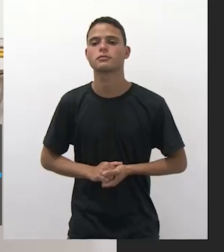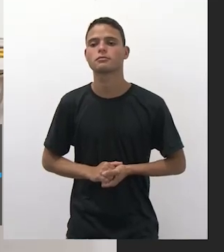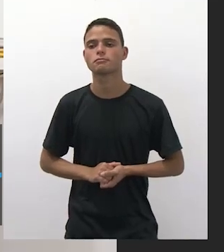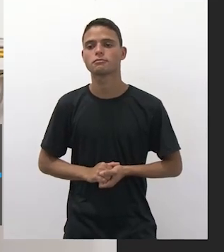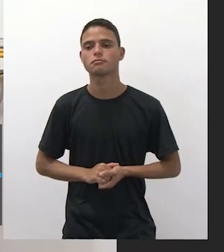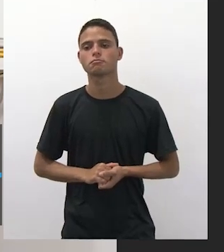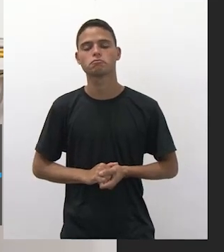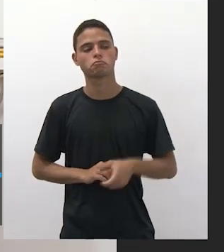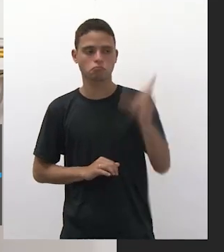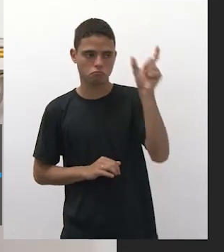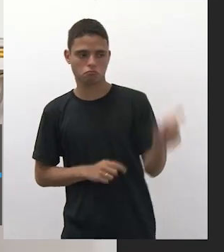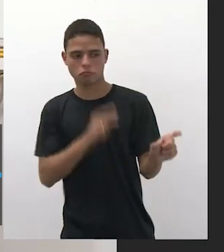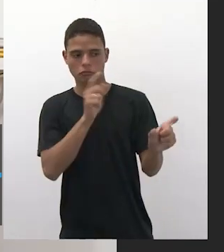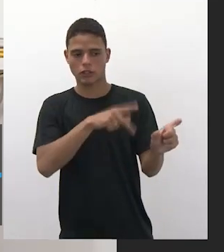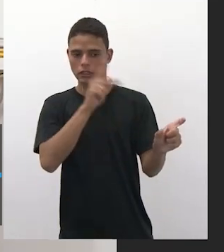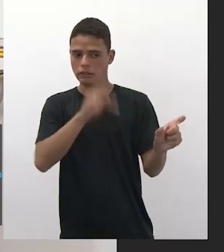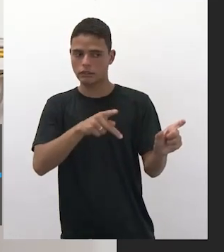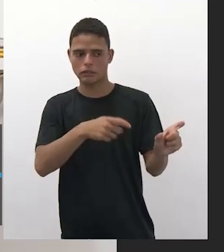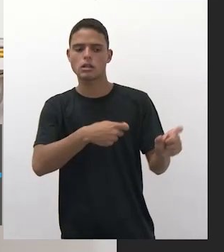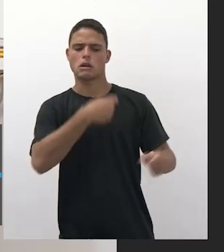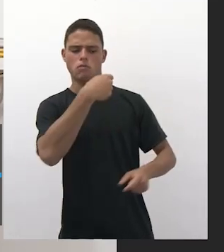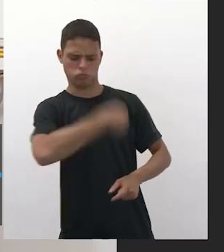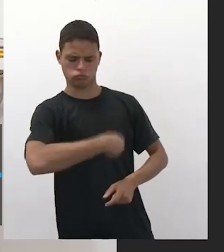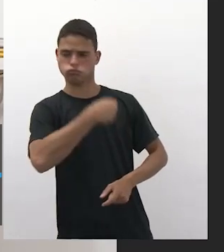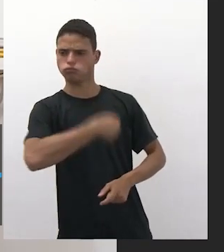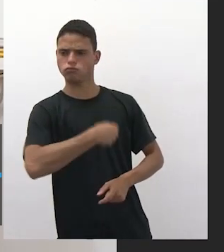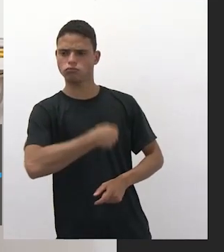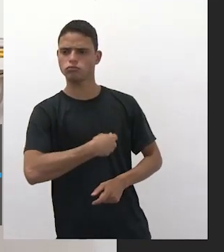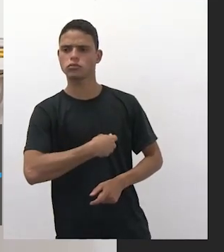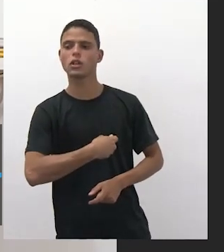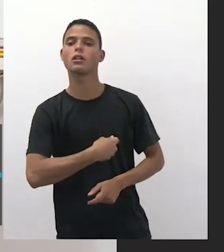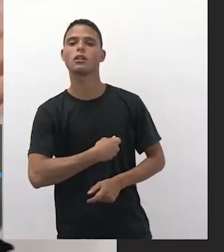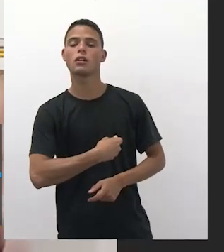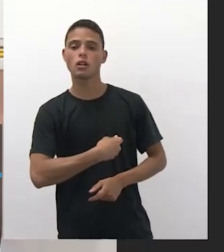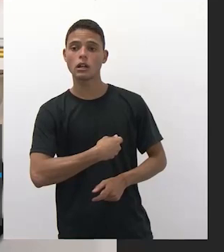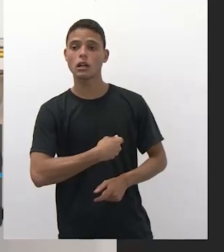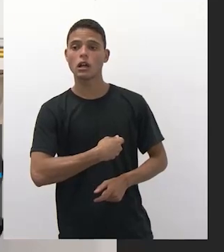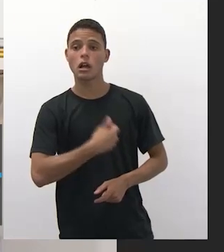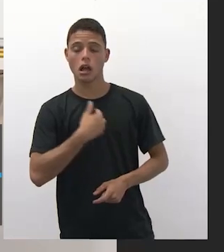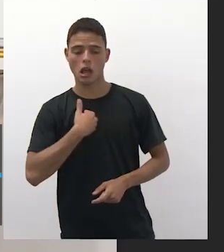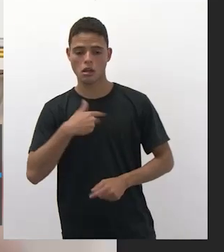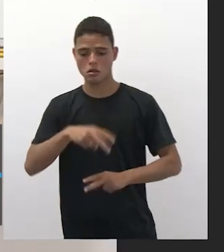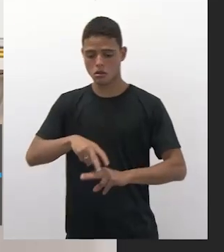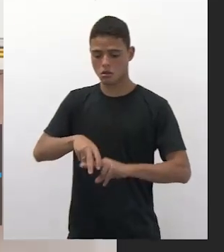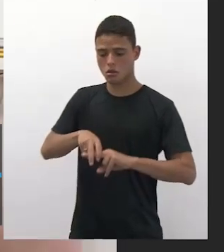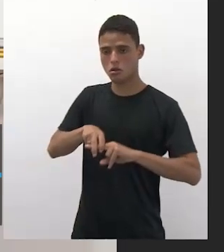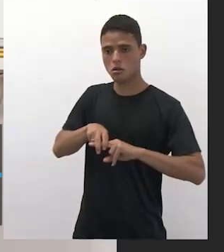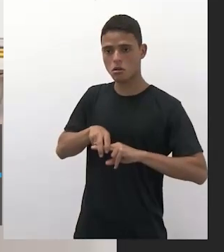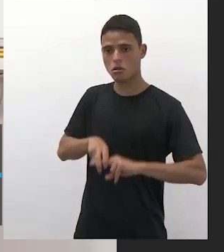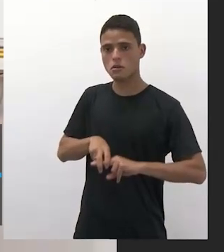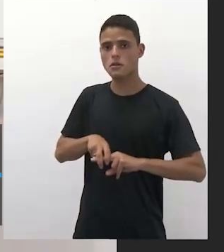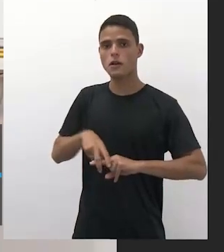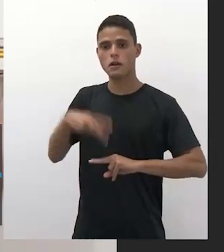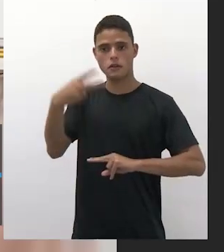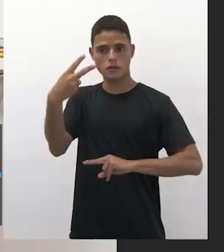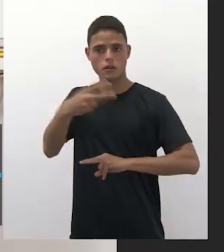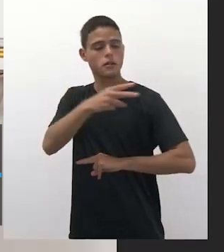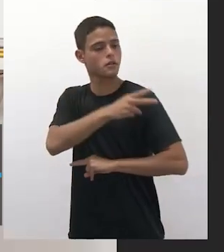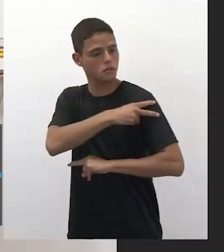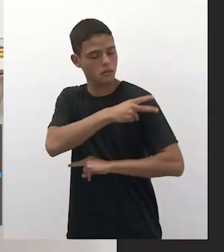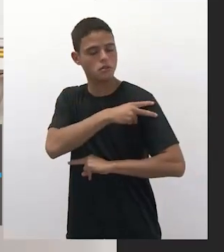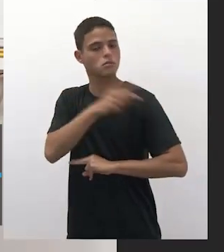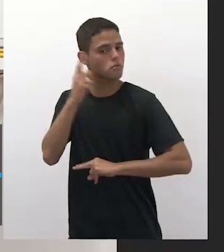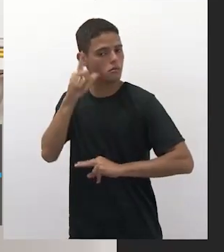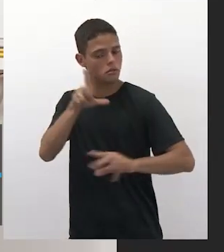é bem rígida. E aí eu cheguei, sentei na fileira do segundo ano, né? Tinha